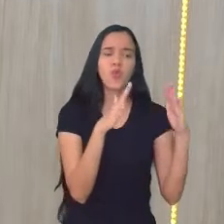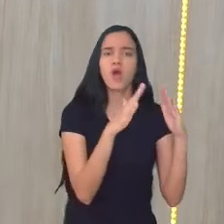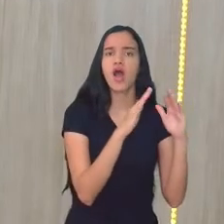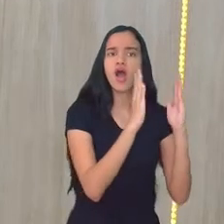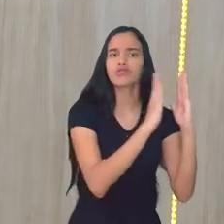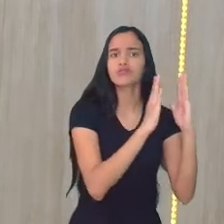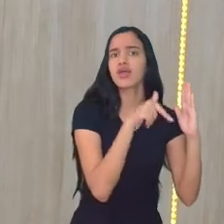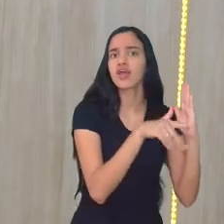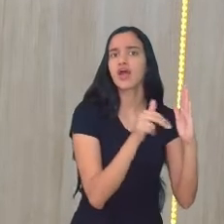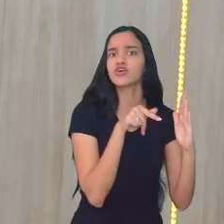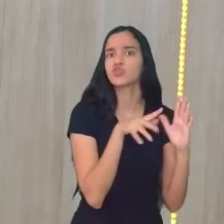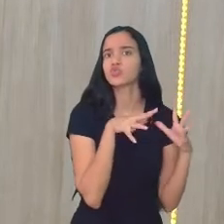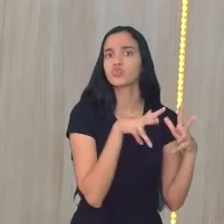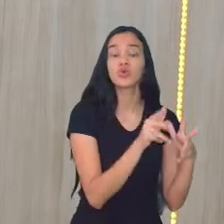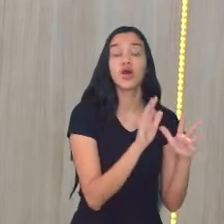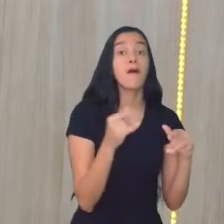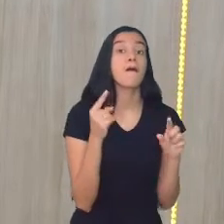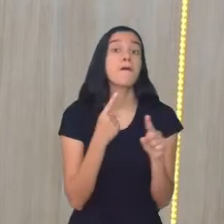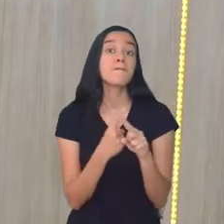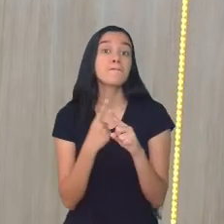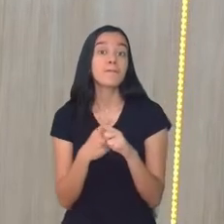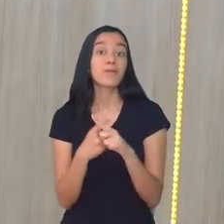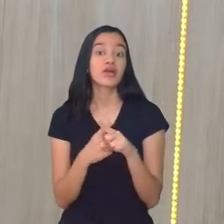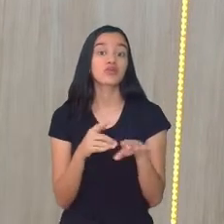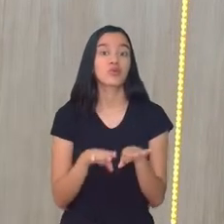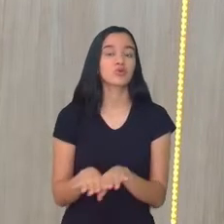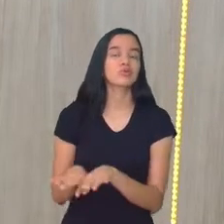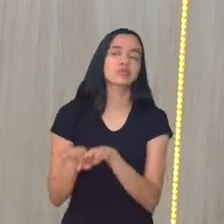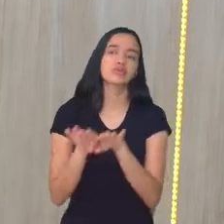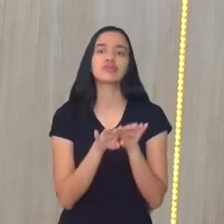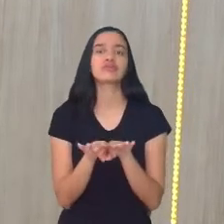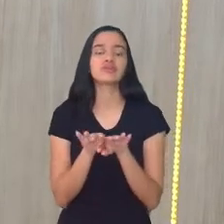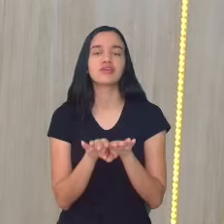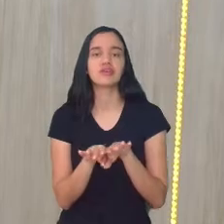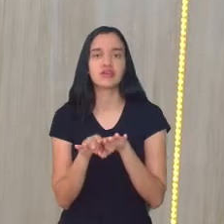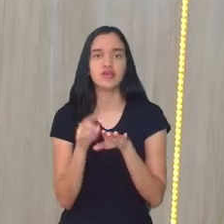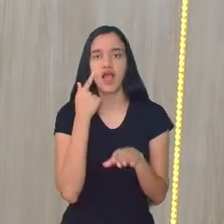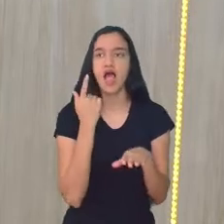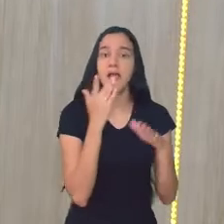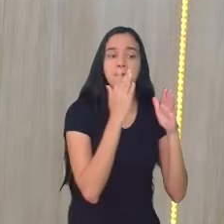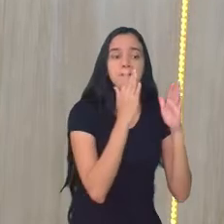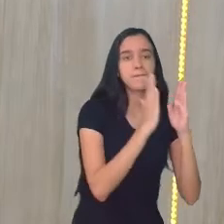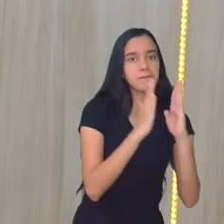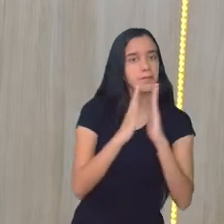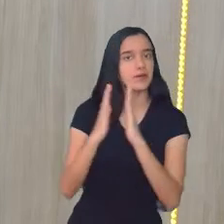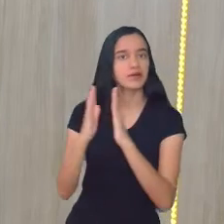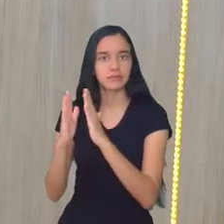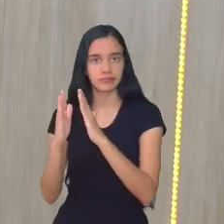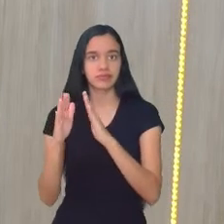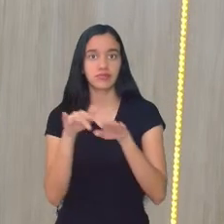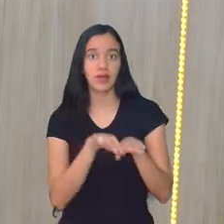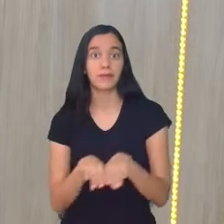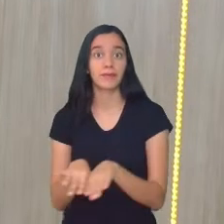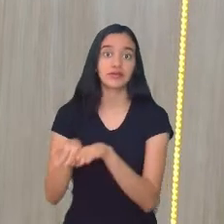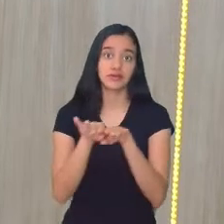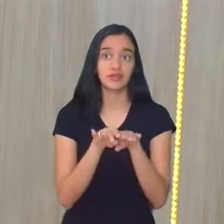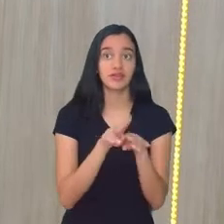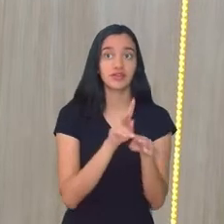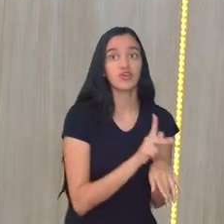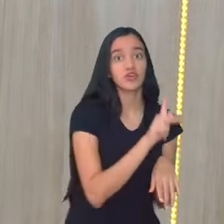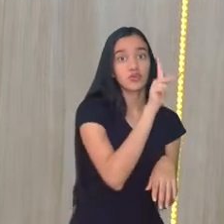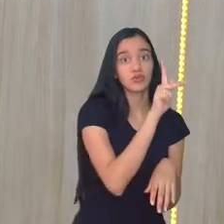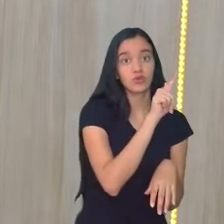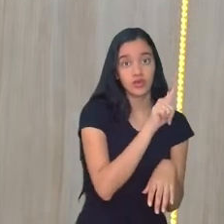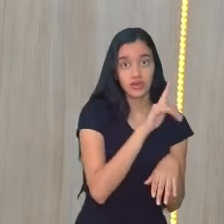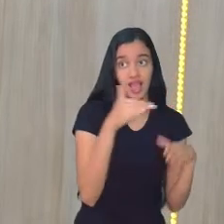casa. É porque o nosso padrão, a nossa escala, as unidades de medida, é padronizada do quilo até